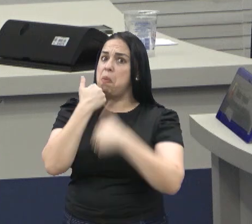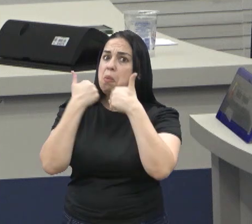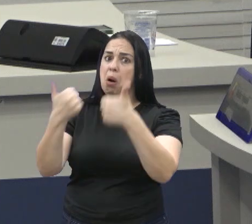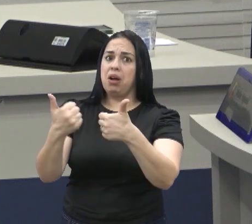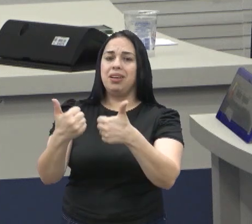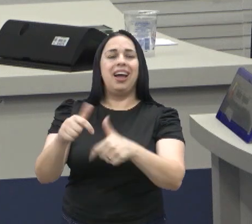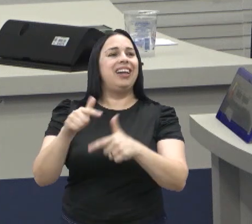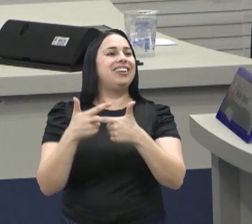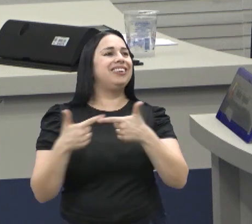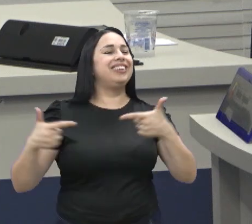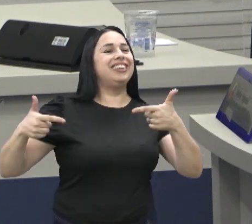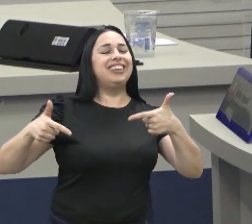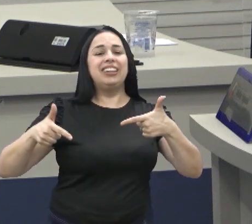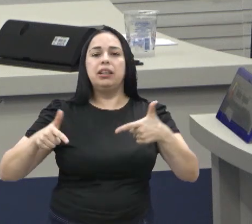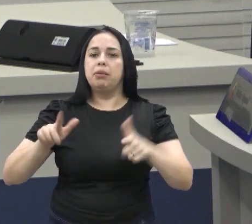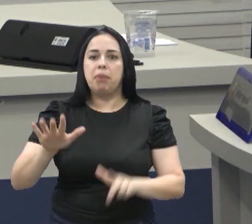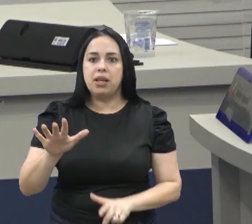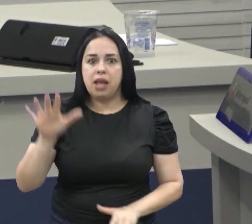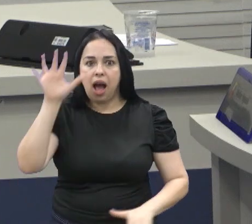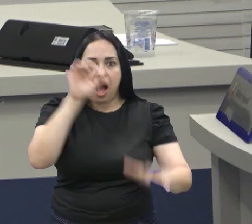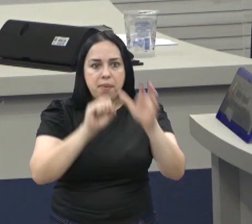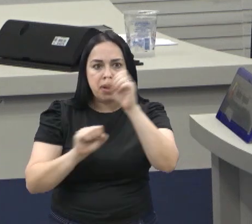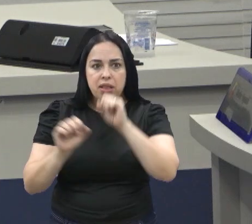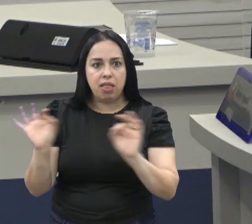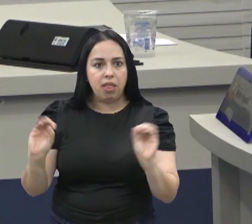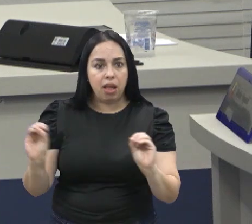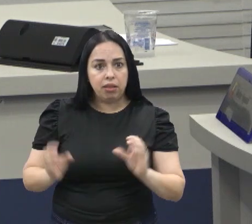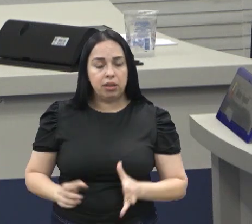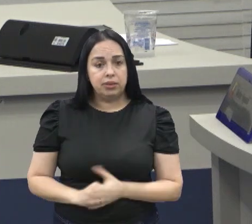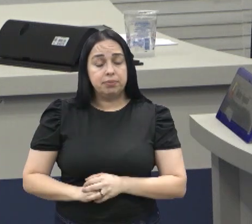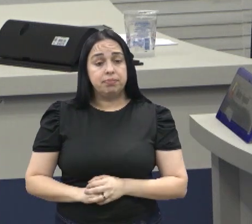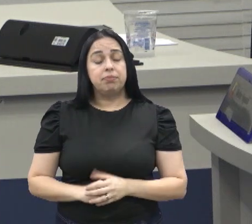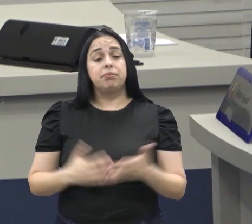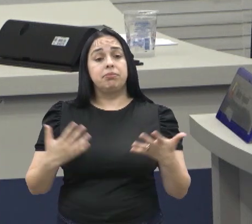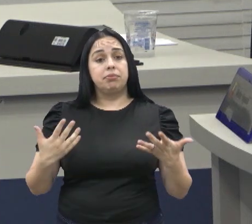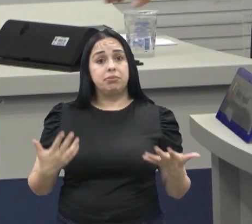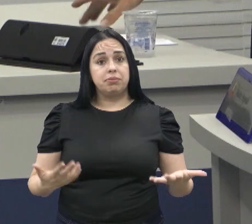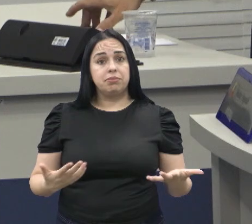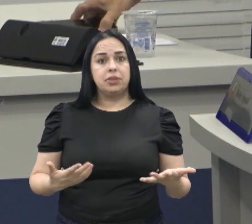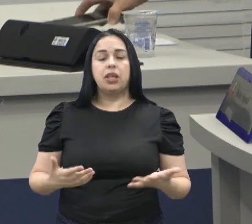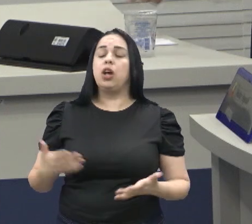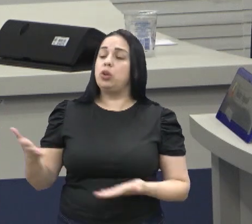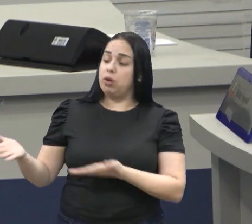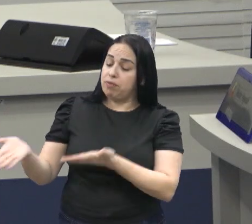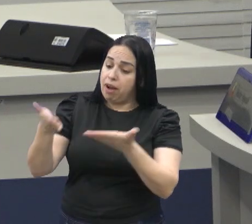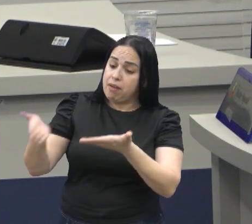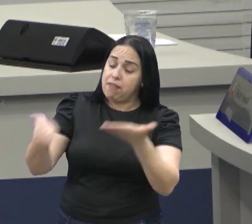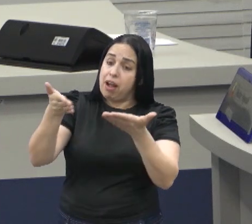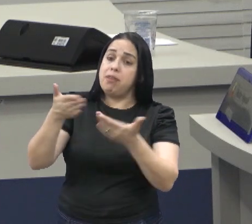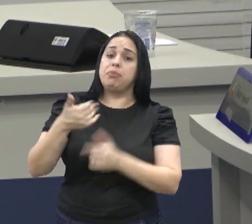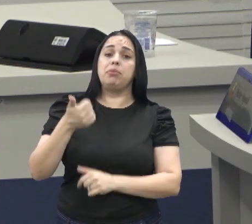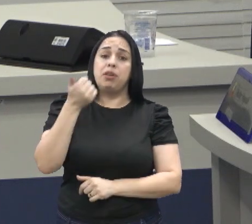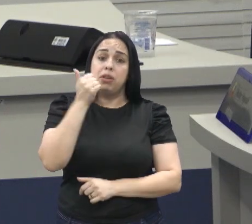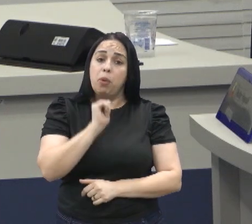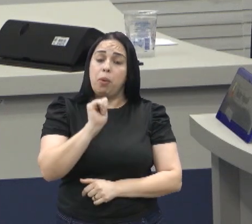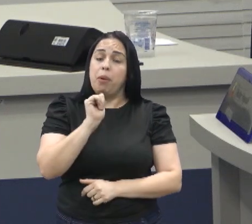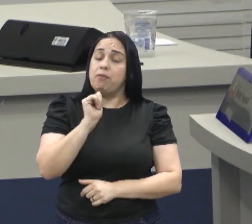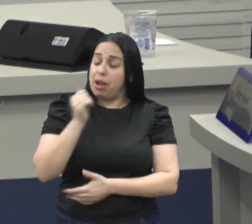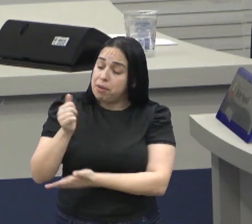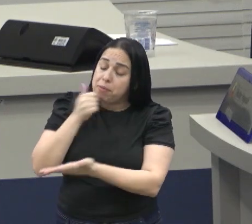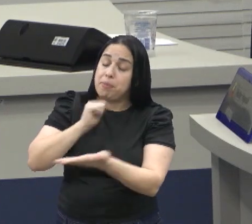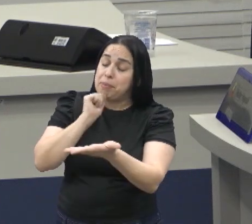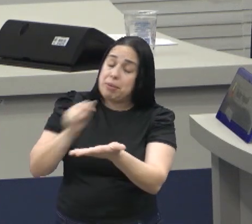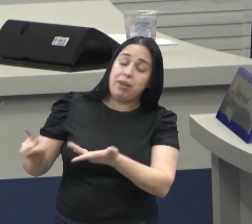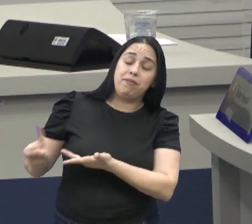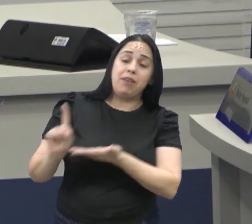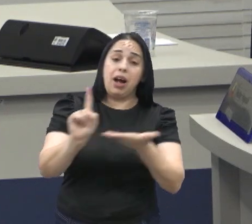mundo feliz e ninguém quis se expor. Eu estou convencendo a mãe para ir para o Ministério Público, porque isso é um crime